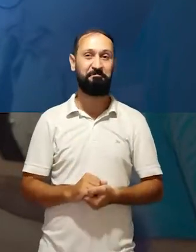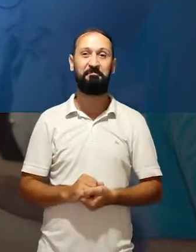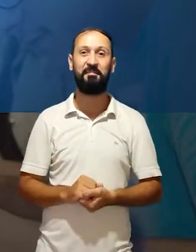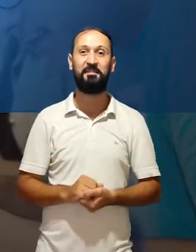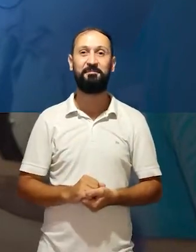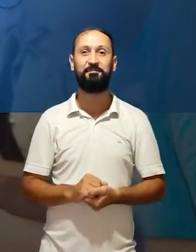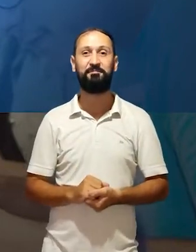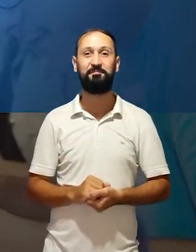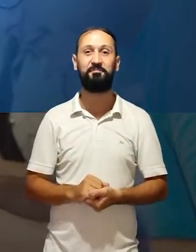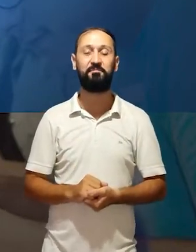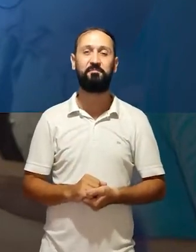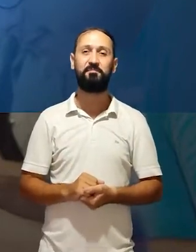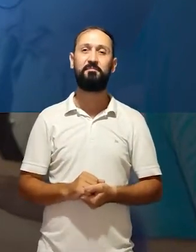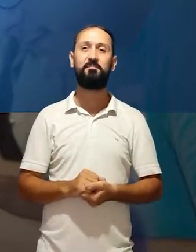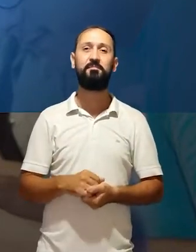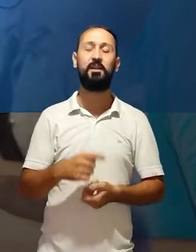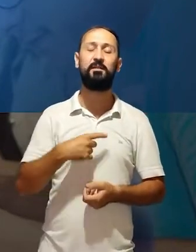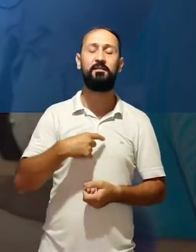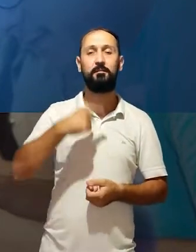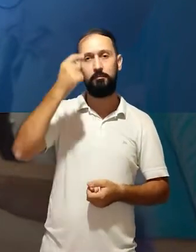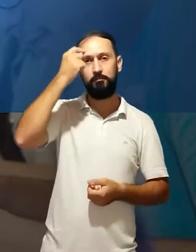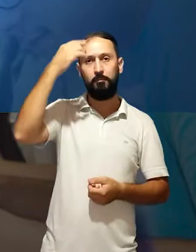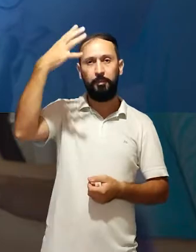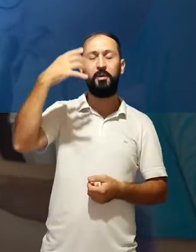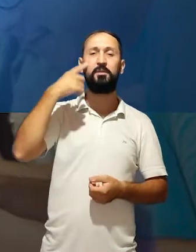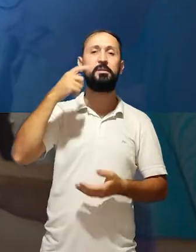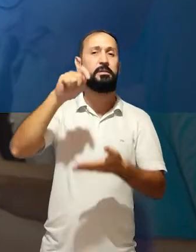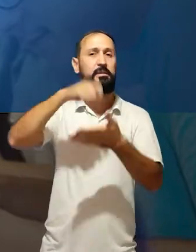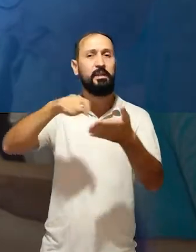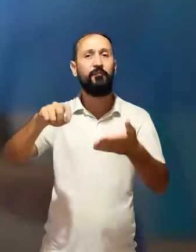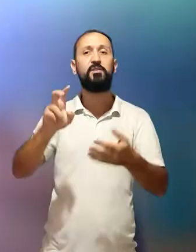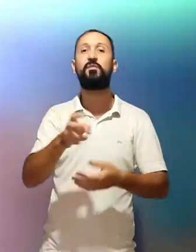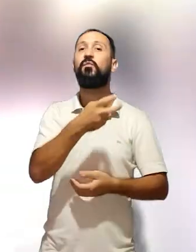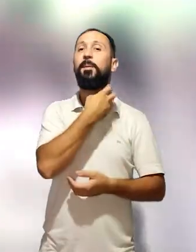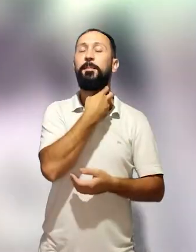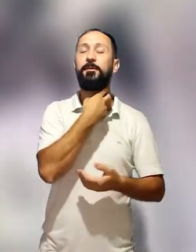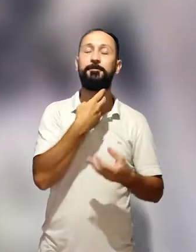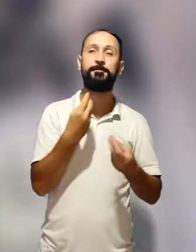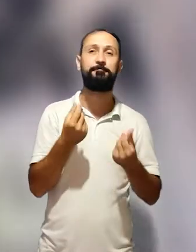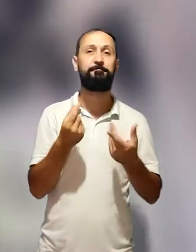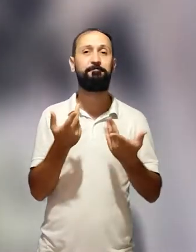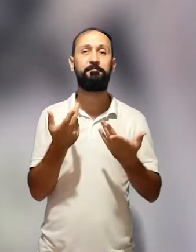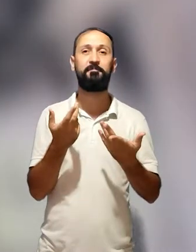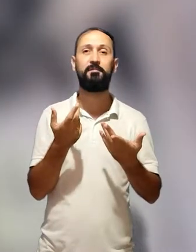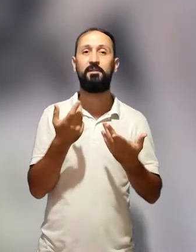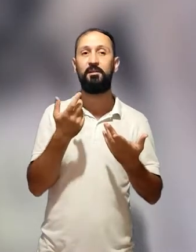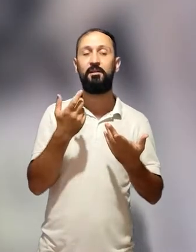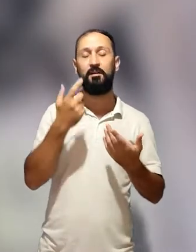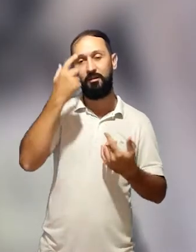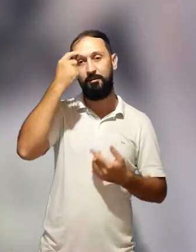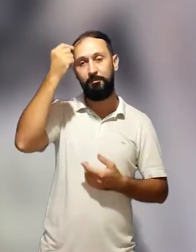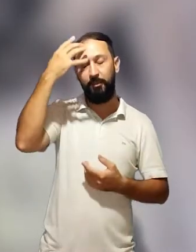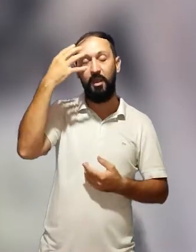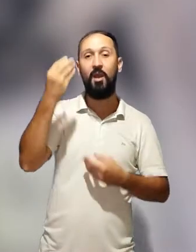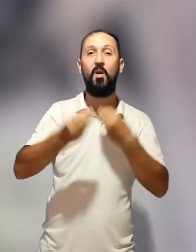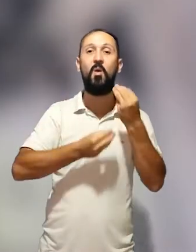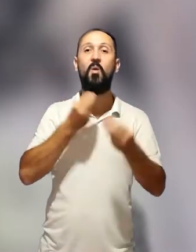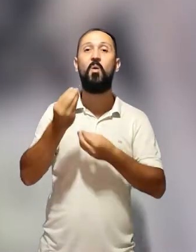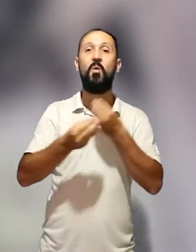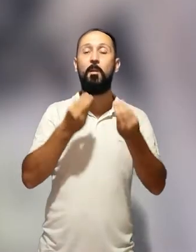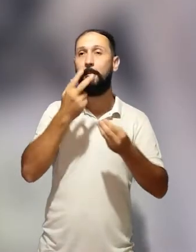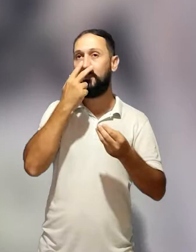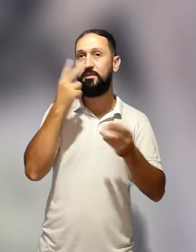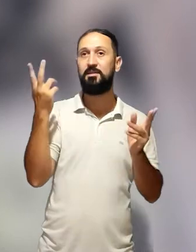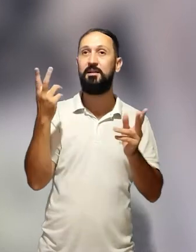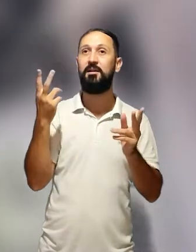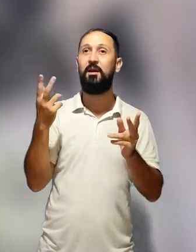mundo. E quando me veio a ideia de escrever sobre o vampiro, a ideia veio, mas ela vem como se